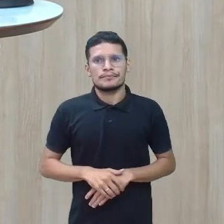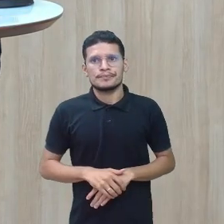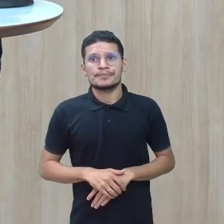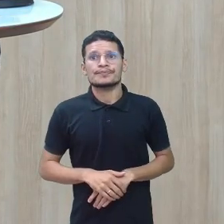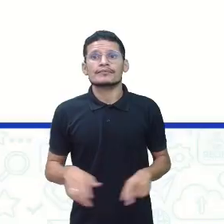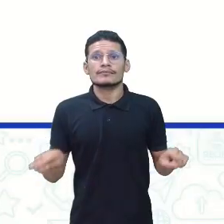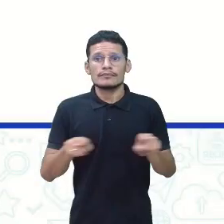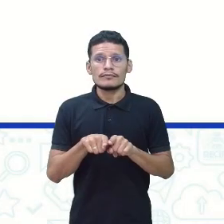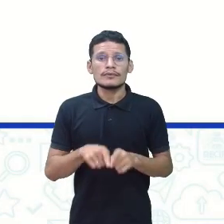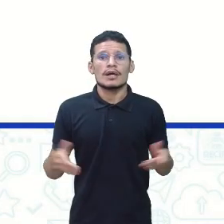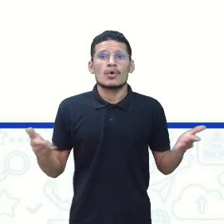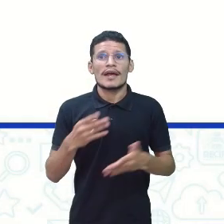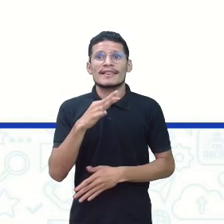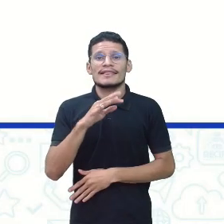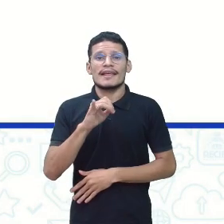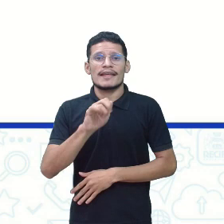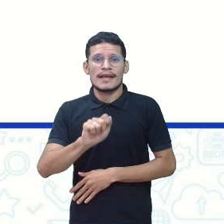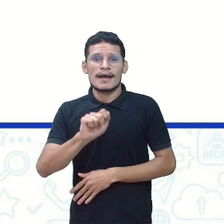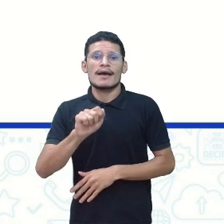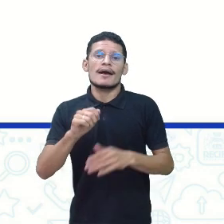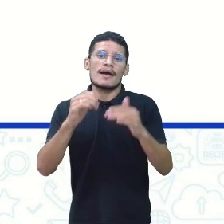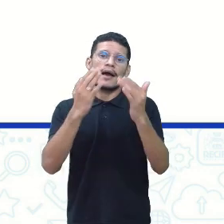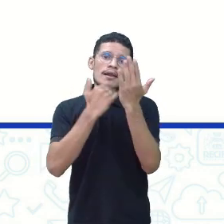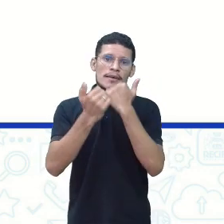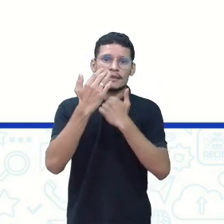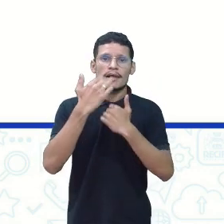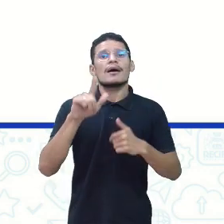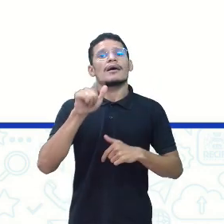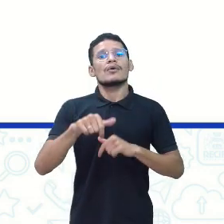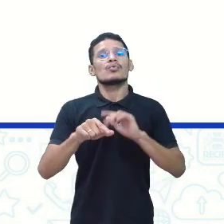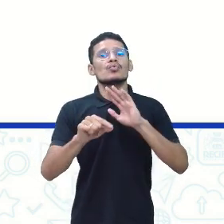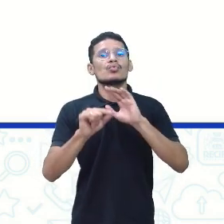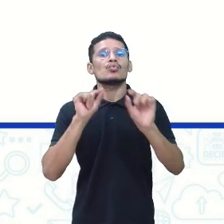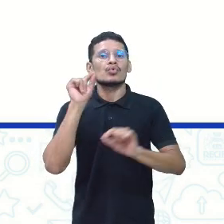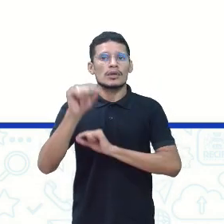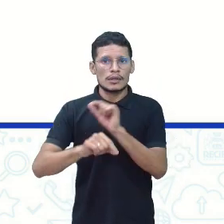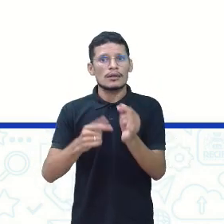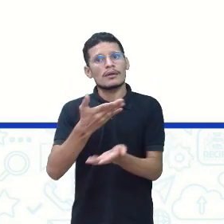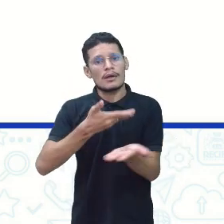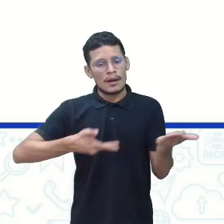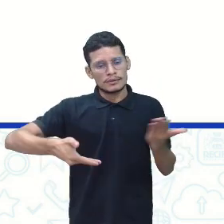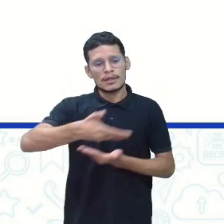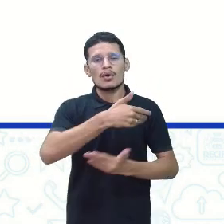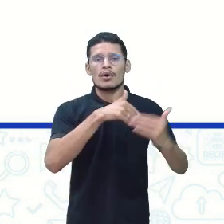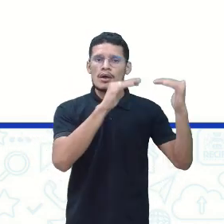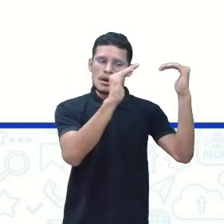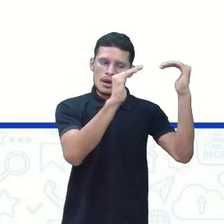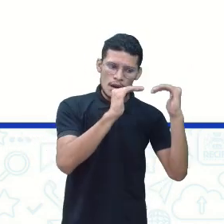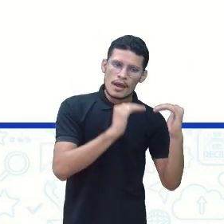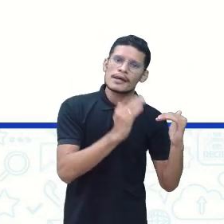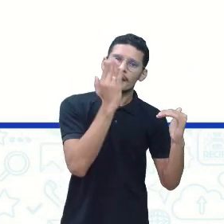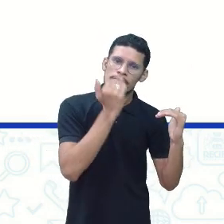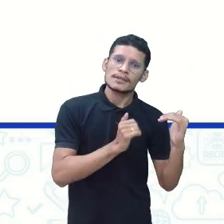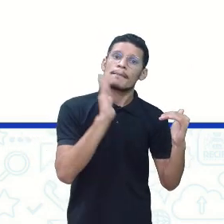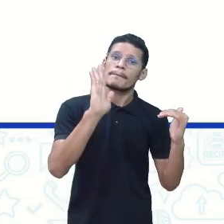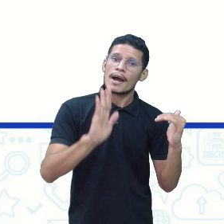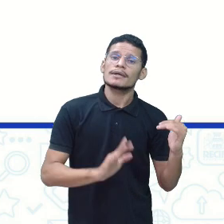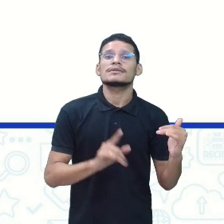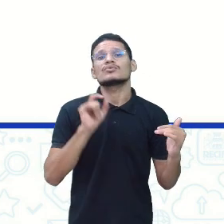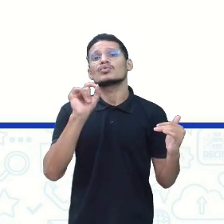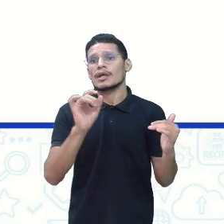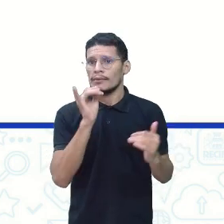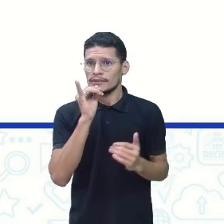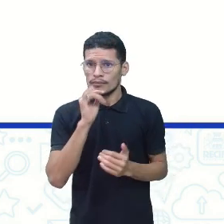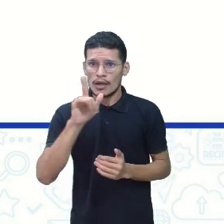E aqui uma teia alimentar. A teia alimentar está bem relacionada com a cadeia alimentar, mas ela é